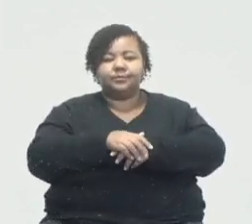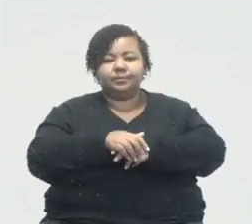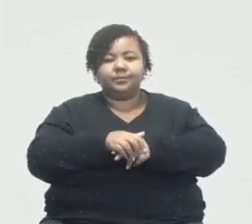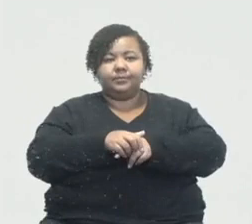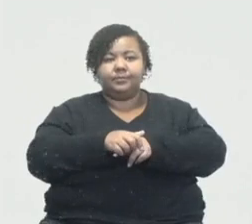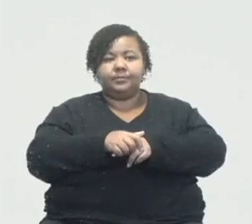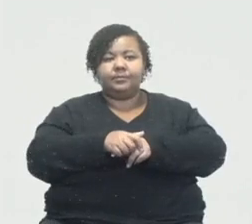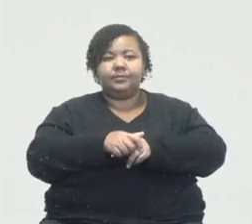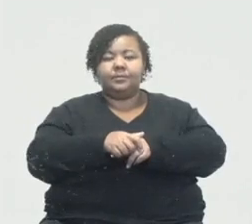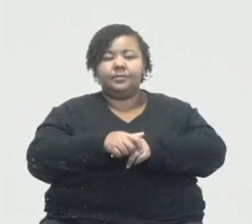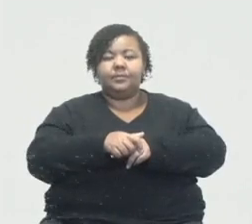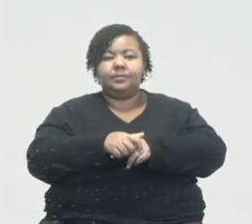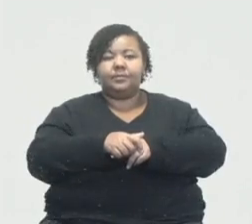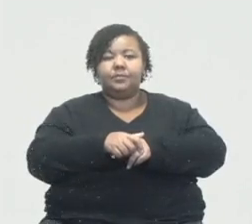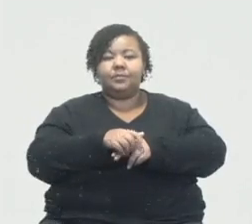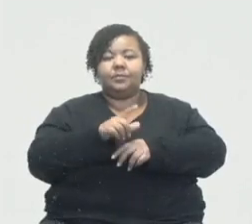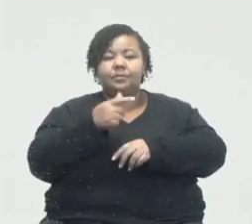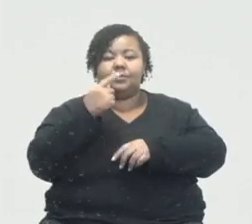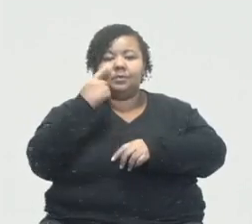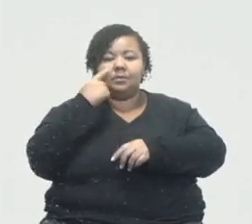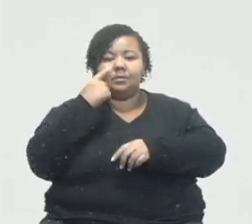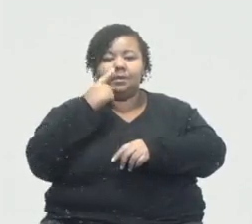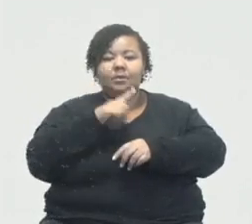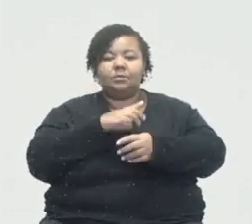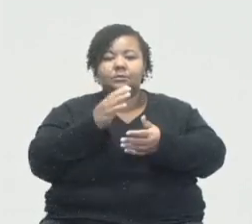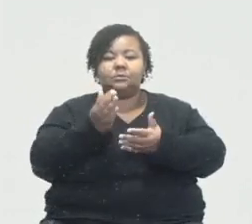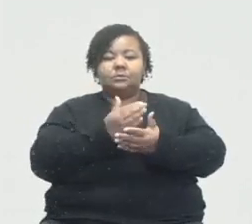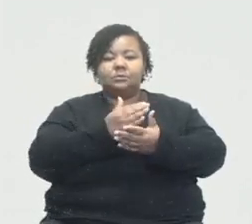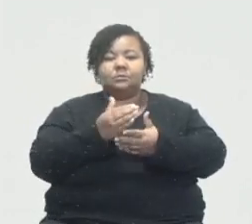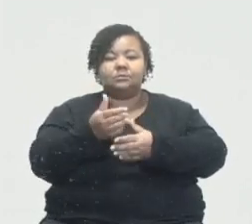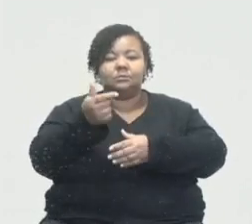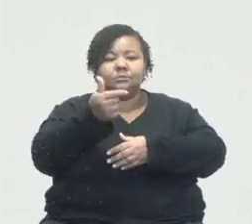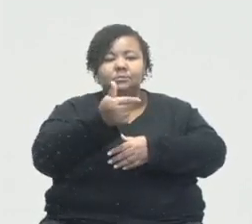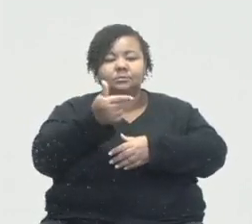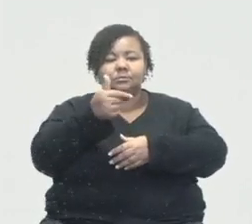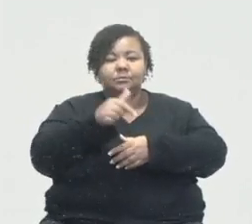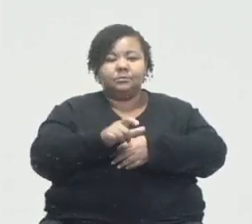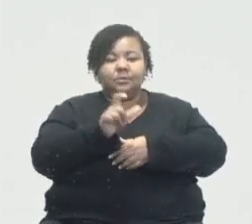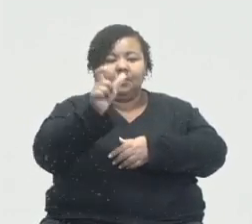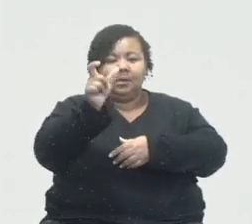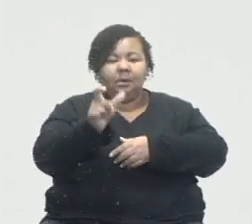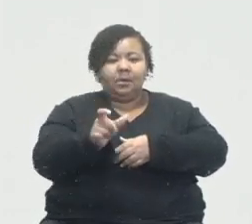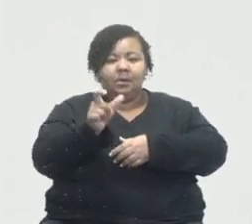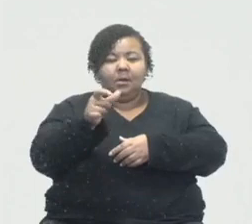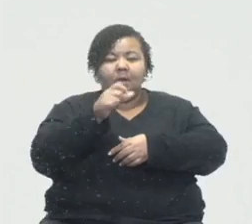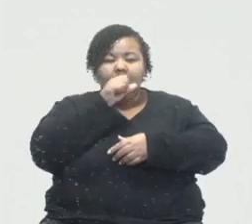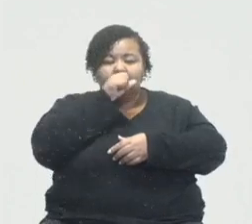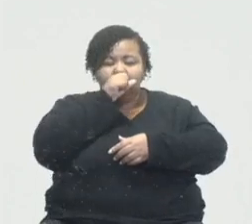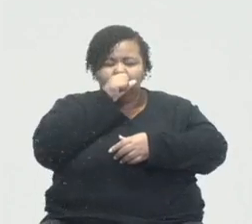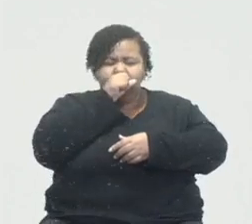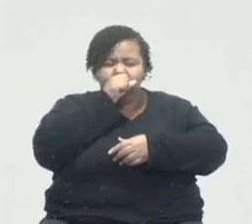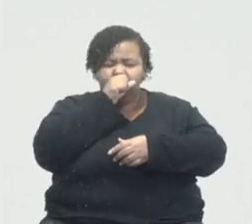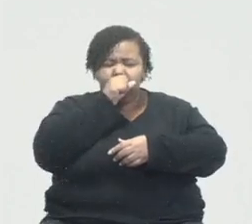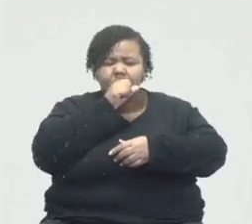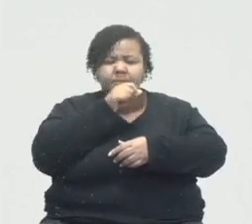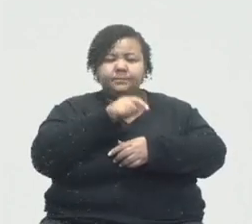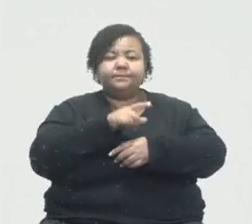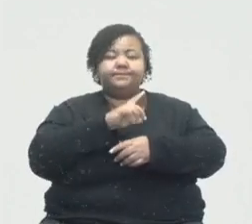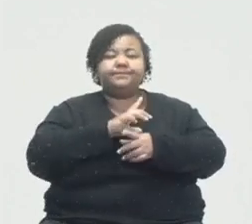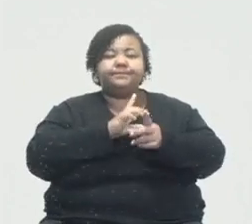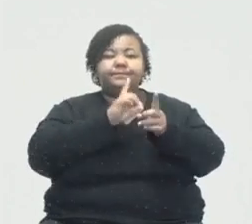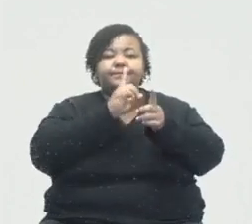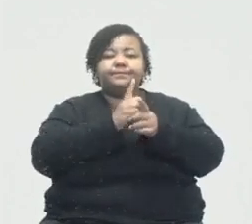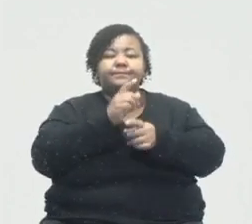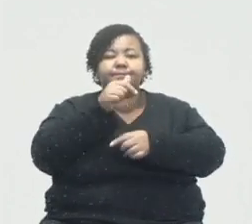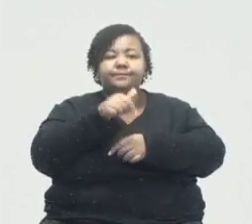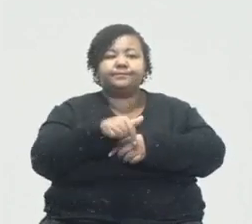resultados para para os elementos da segunda coluna. Então, observe que eu encontrei